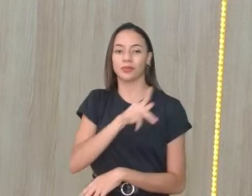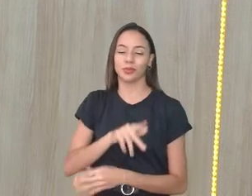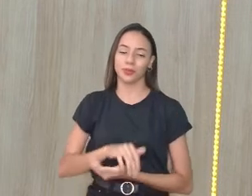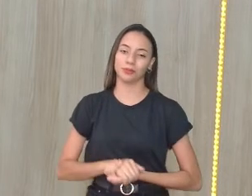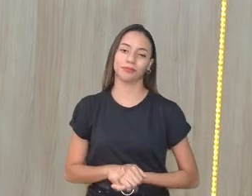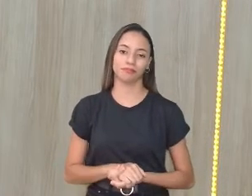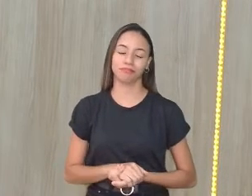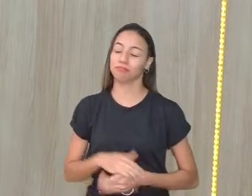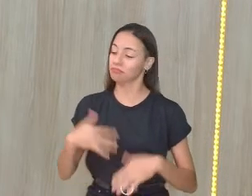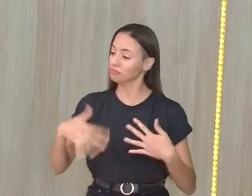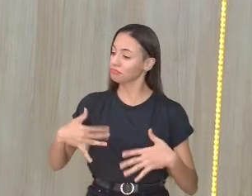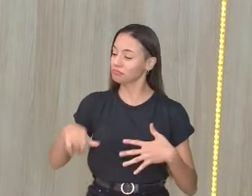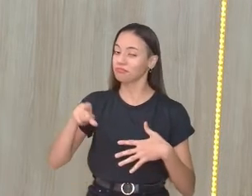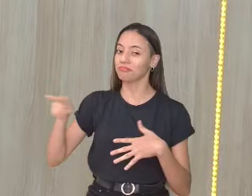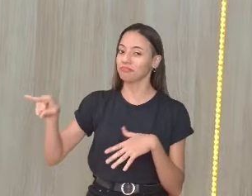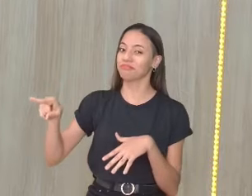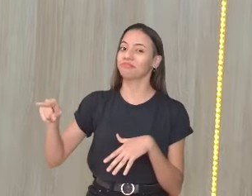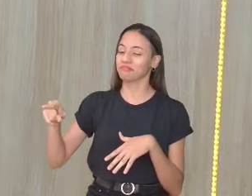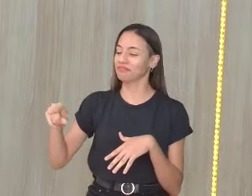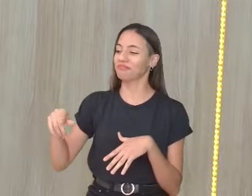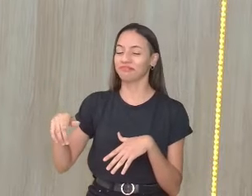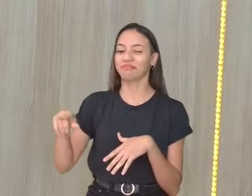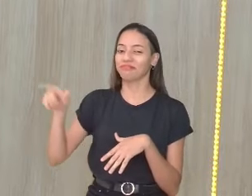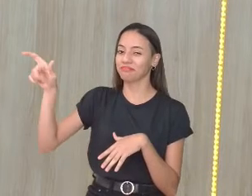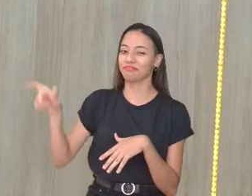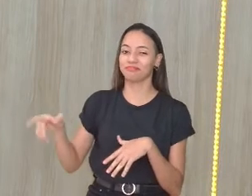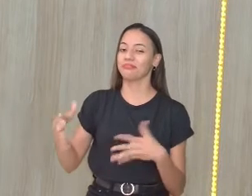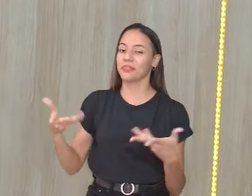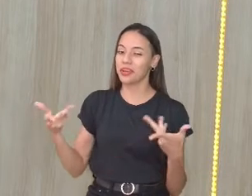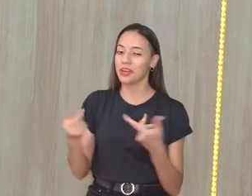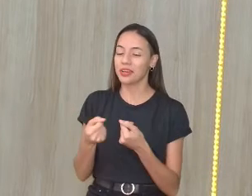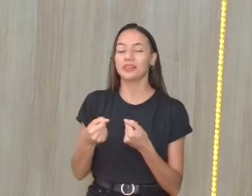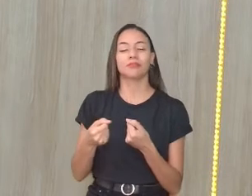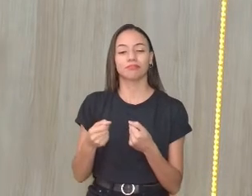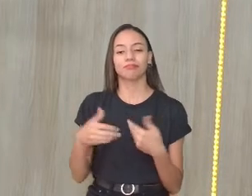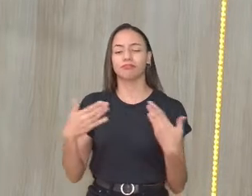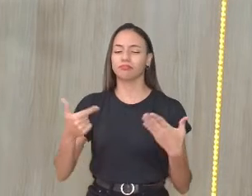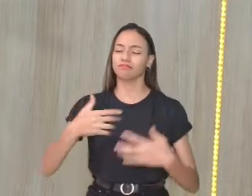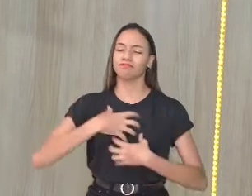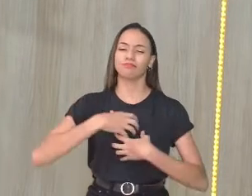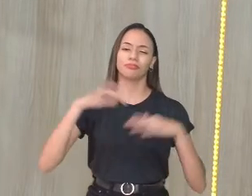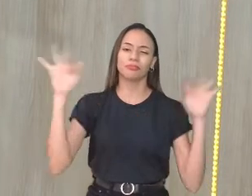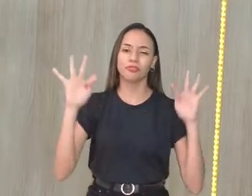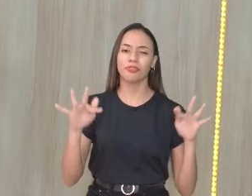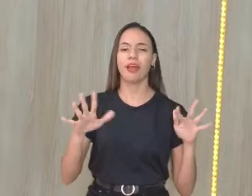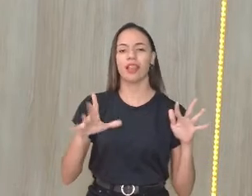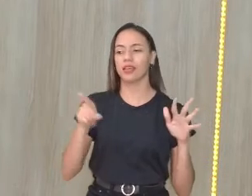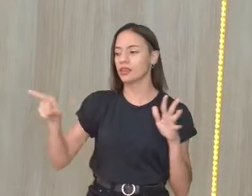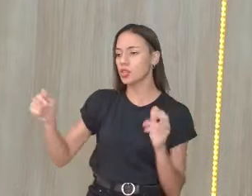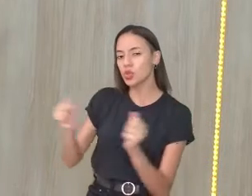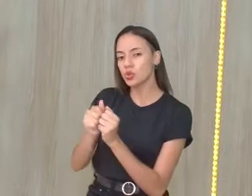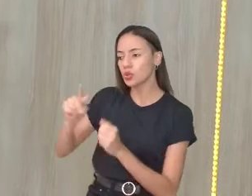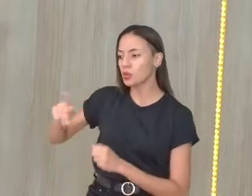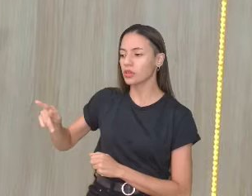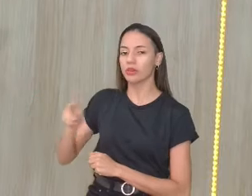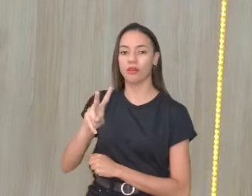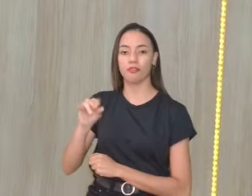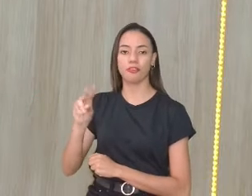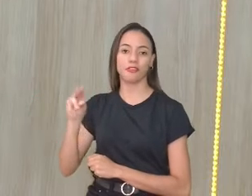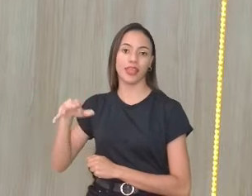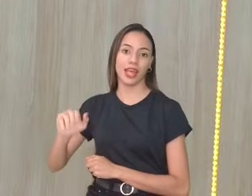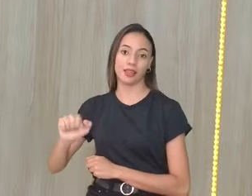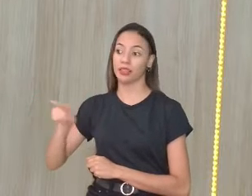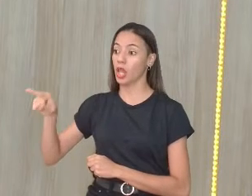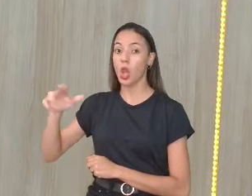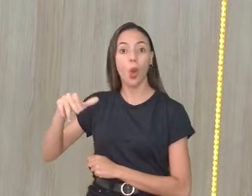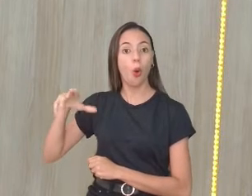só. Olha só como essa menina é. Mas é isso mesmo, ó. Eu estou muito feliz de receber a professora Viviane aqui. Ela nunca veio na nossa